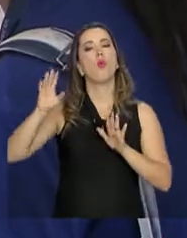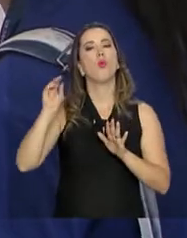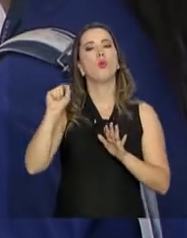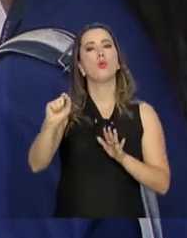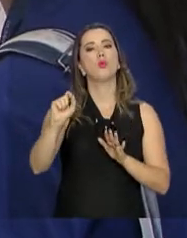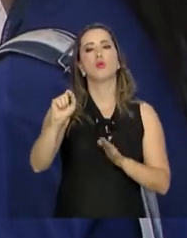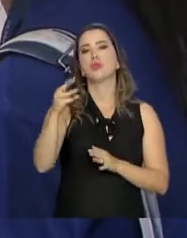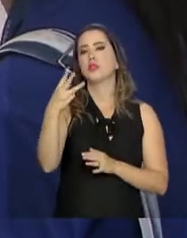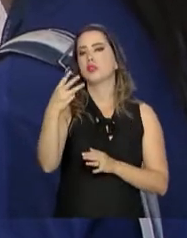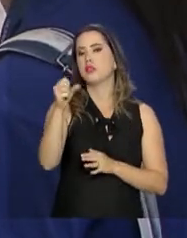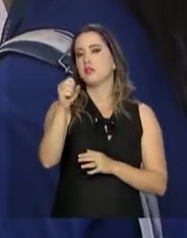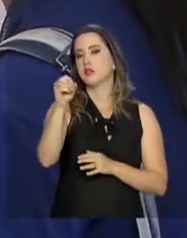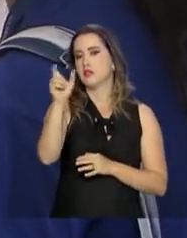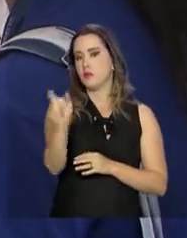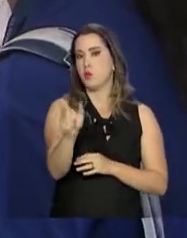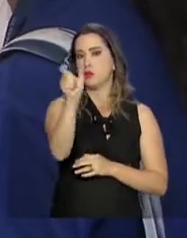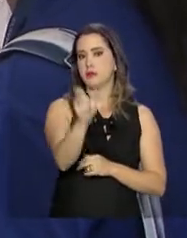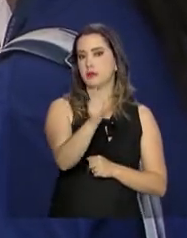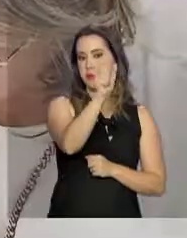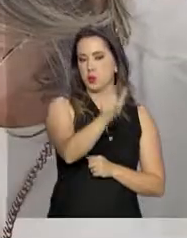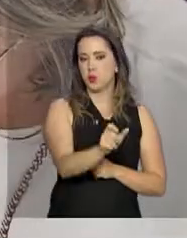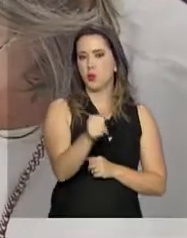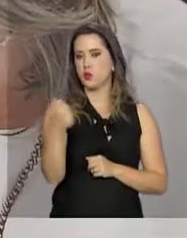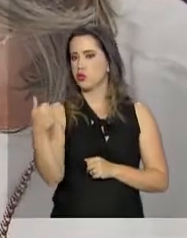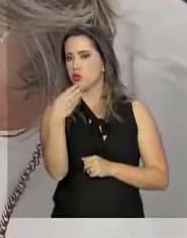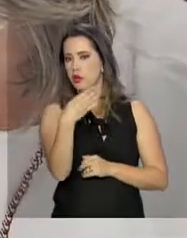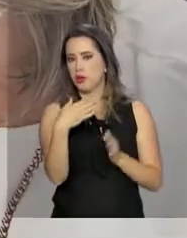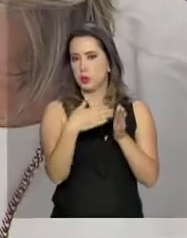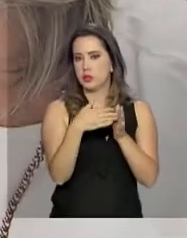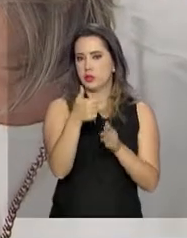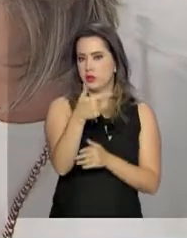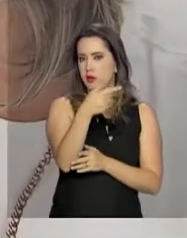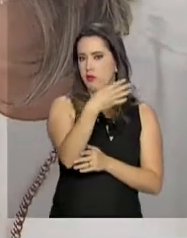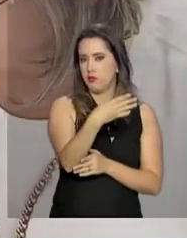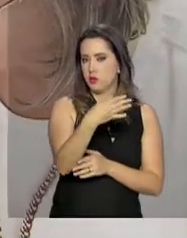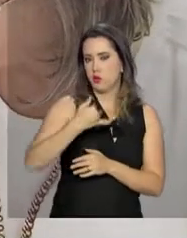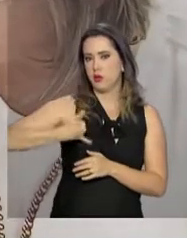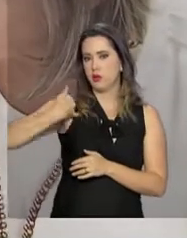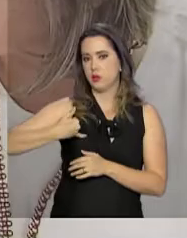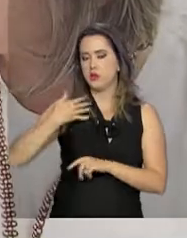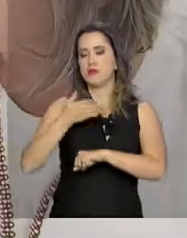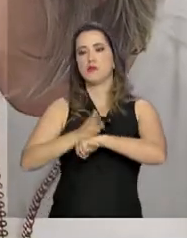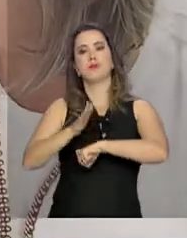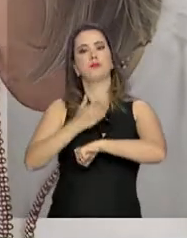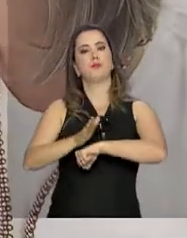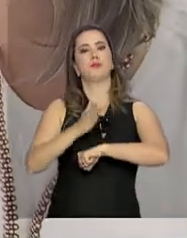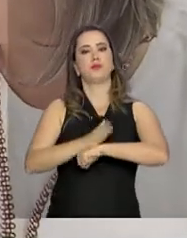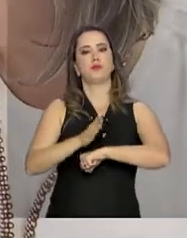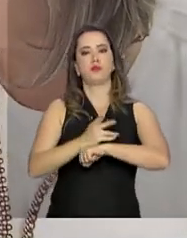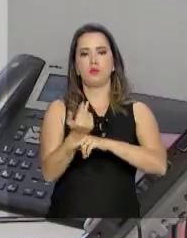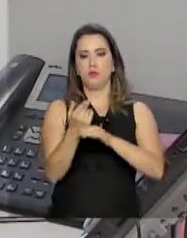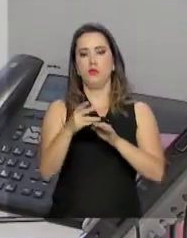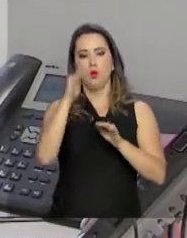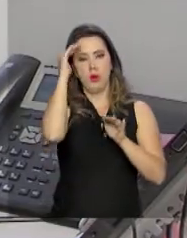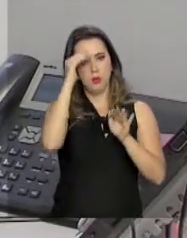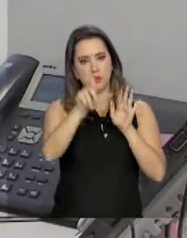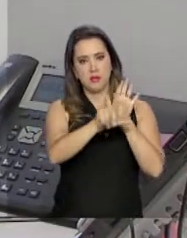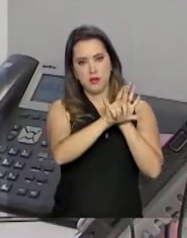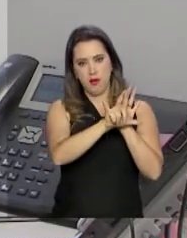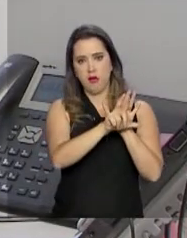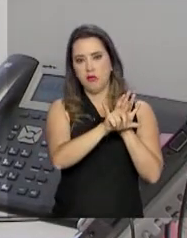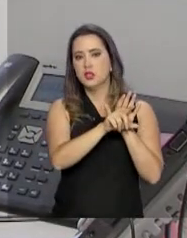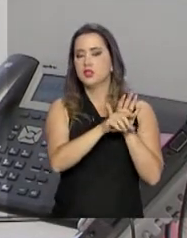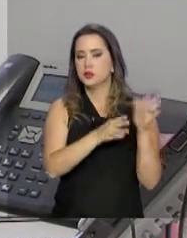entre 14 e 24 anos em treinamento conforme pede a lei jovem aprendiz a instituição